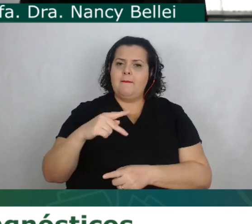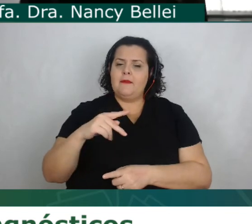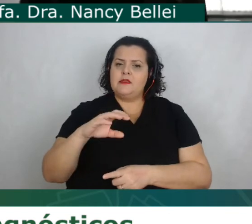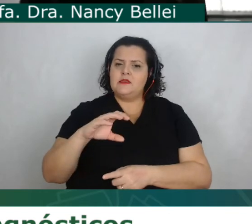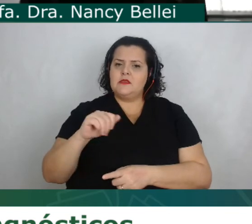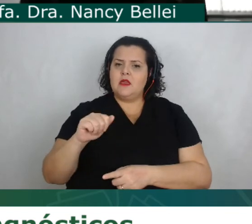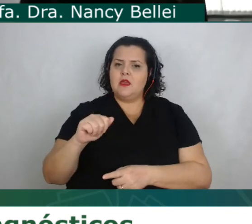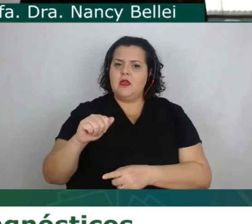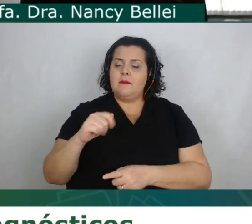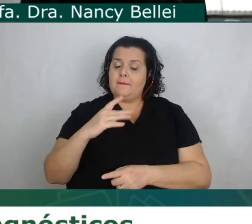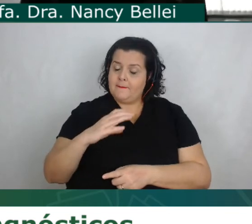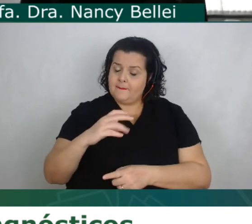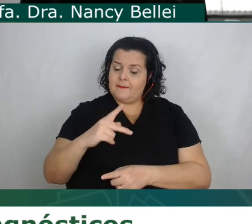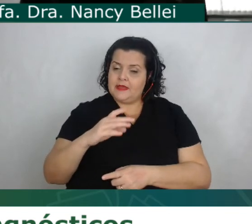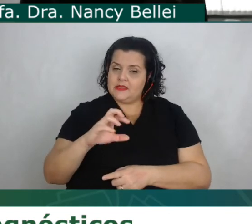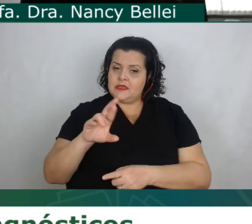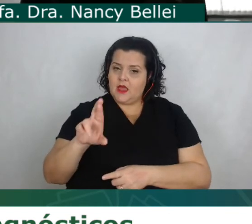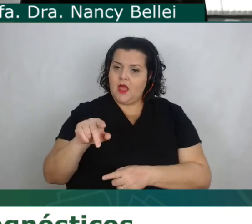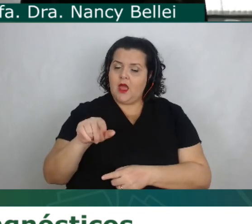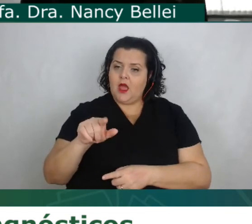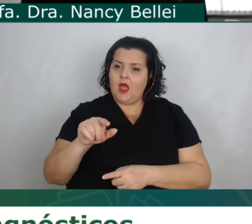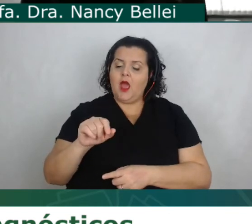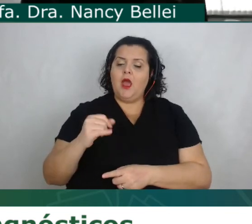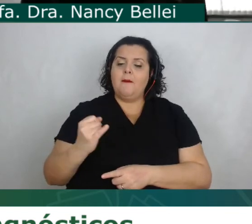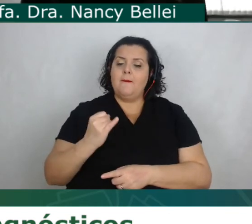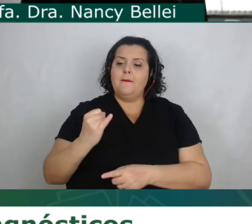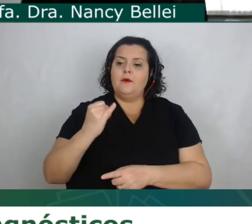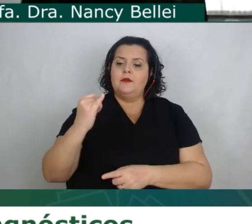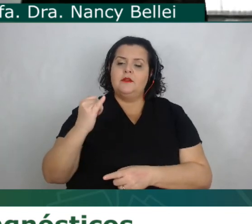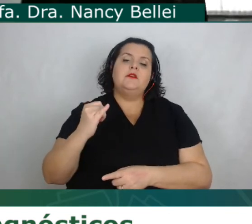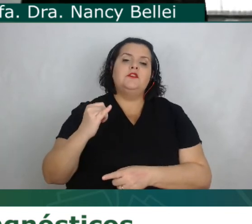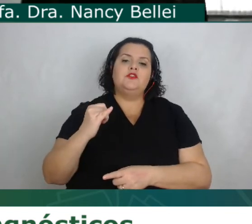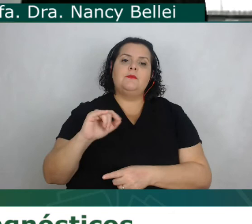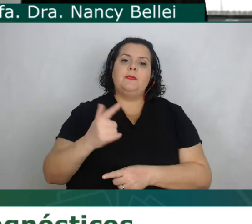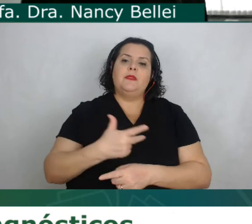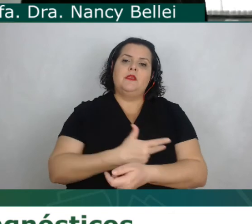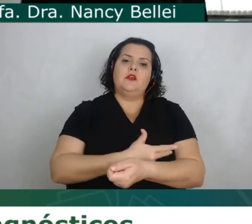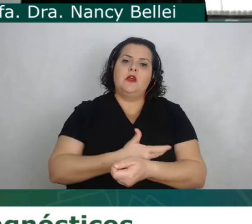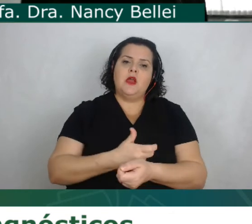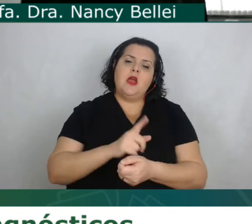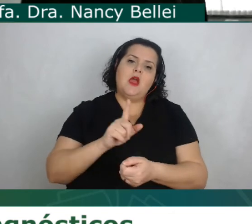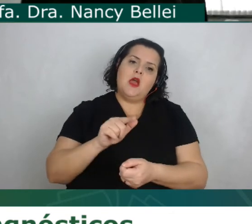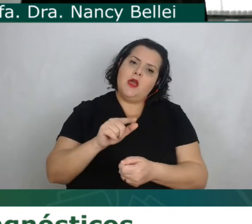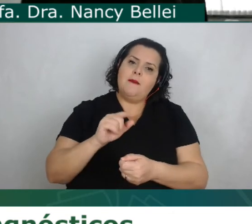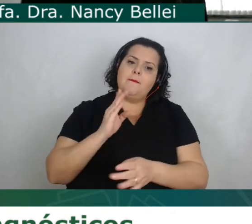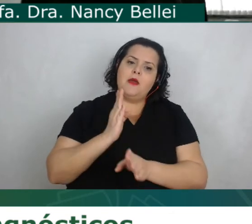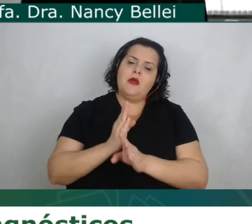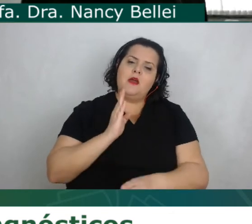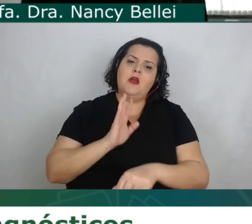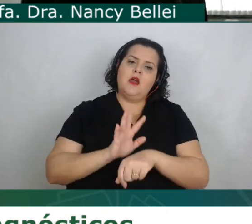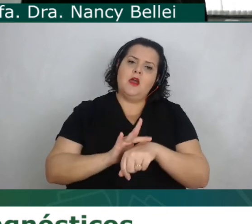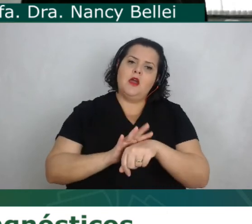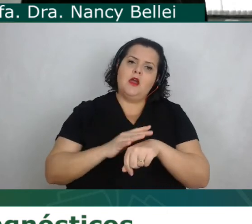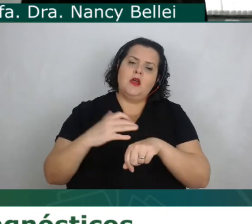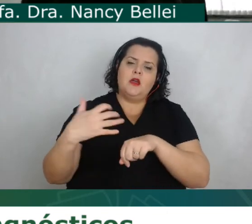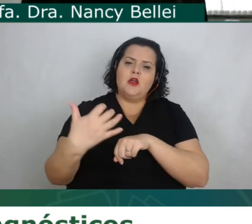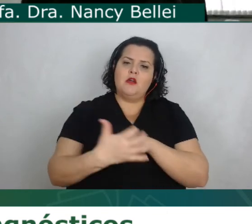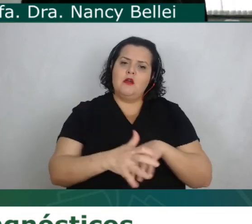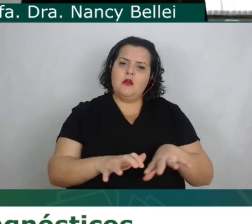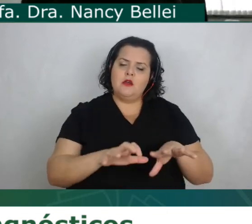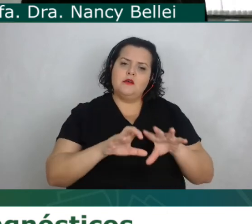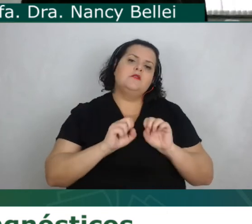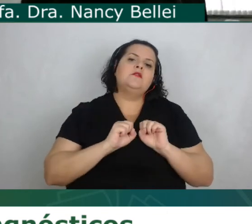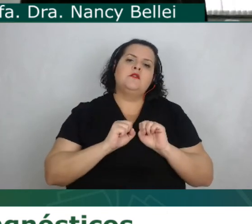aguda, enquanto a sorologia tem um papel epidemiológico. Então, se você pudesse comentar um pouquinho sobre os testes